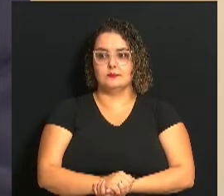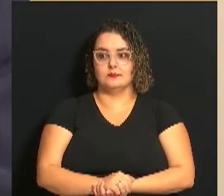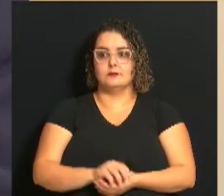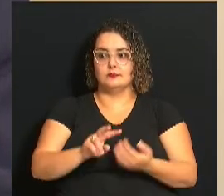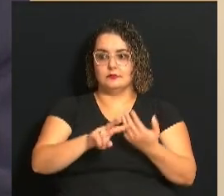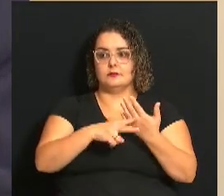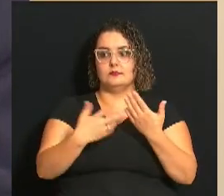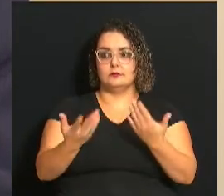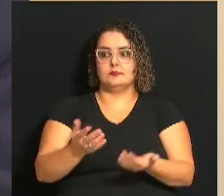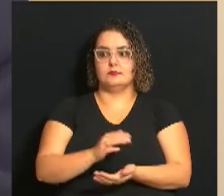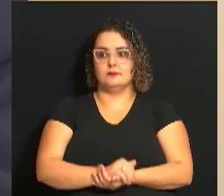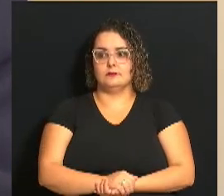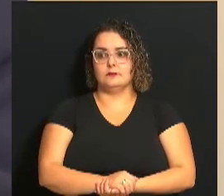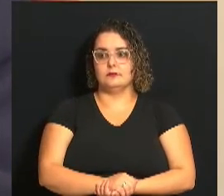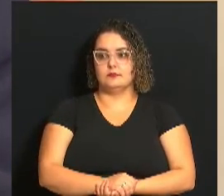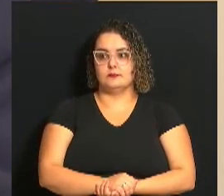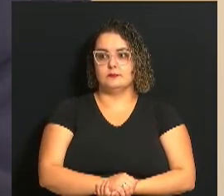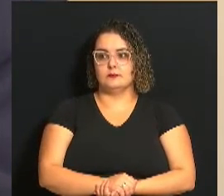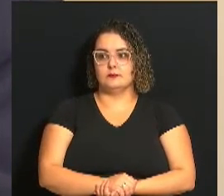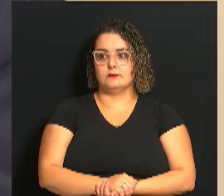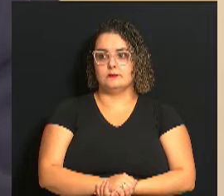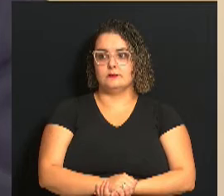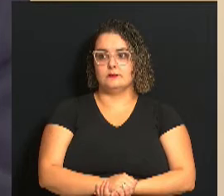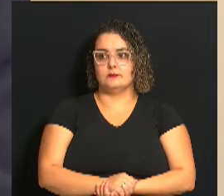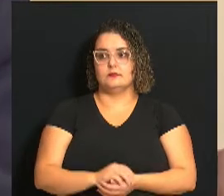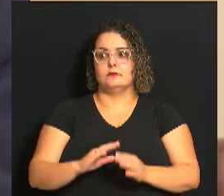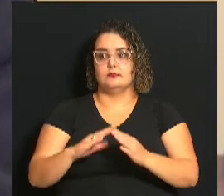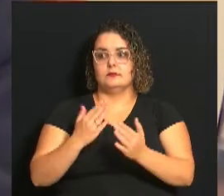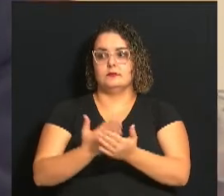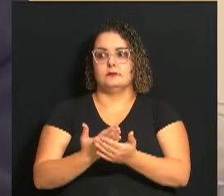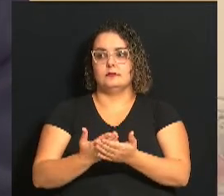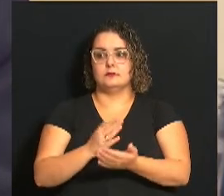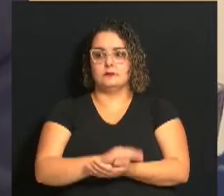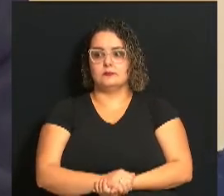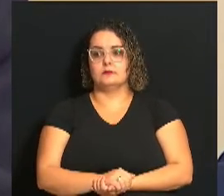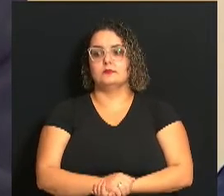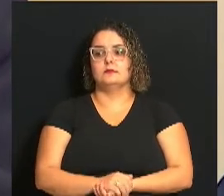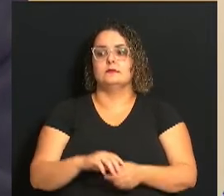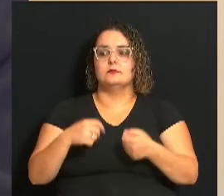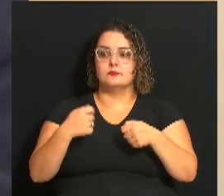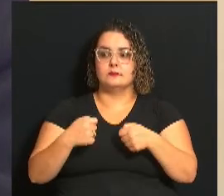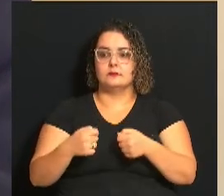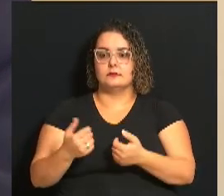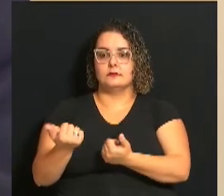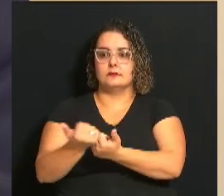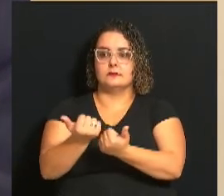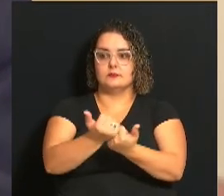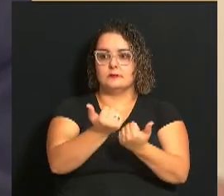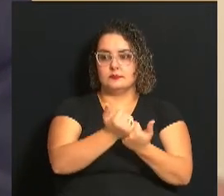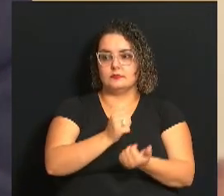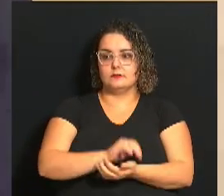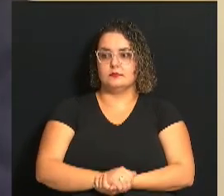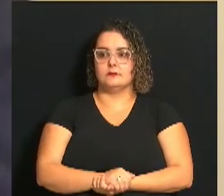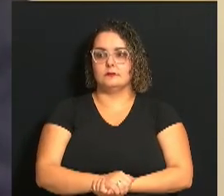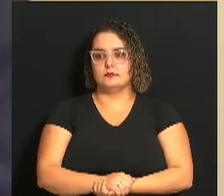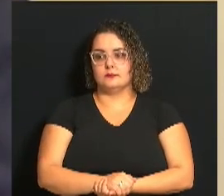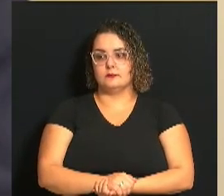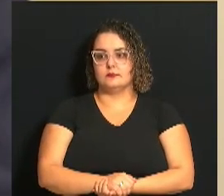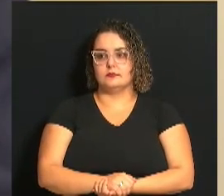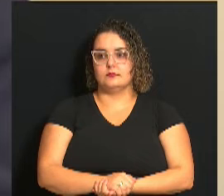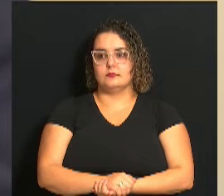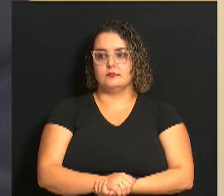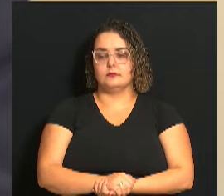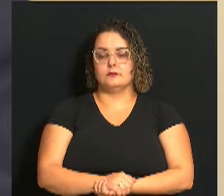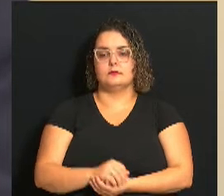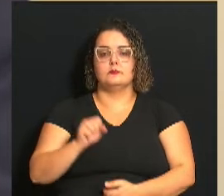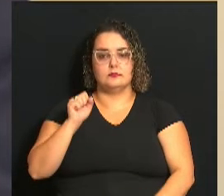ter equipe gestora nessas escolas. Então, a gente precisa desses cargos. e também em decorrência de aposentadorias,